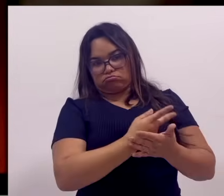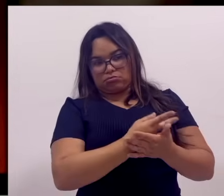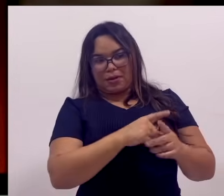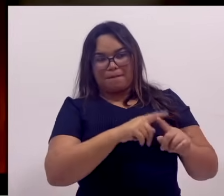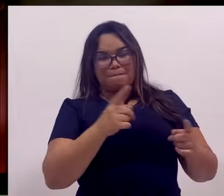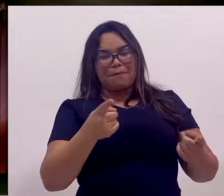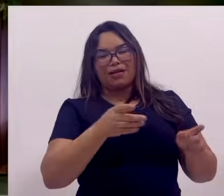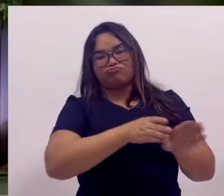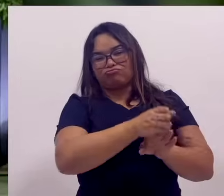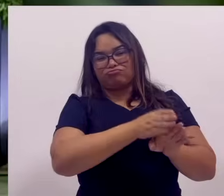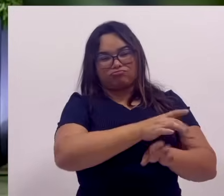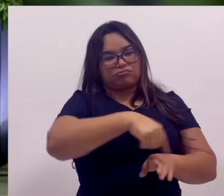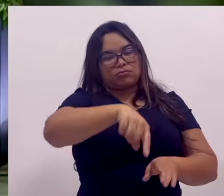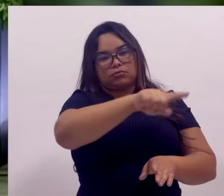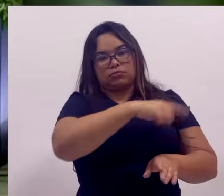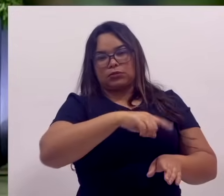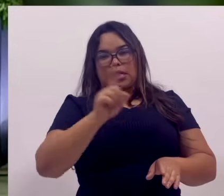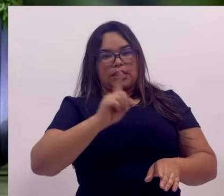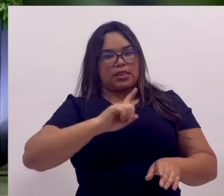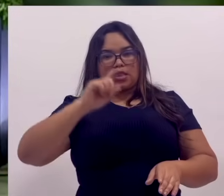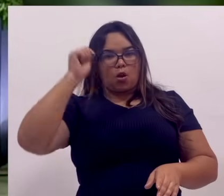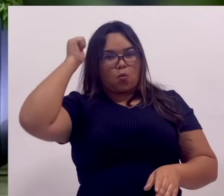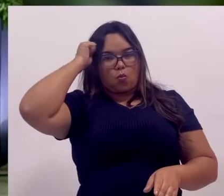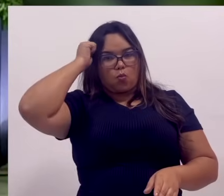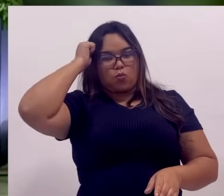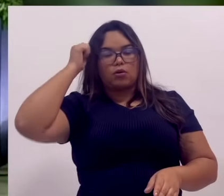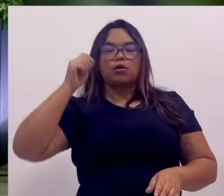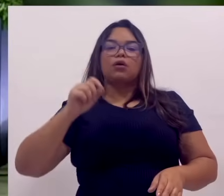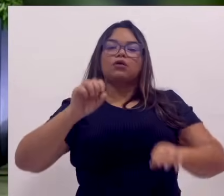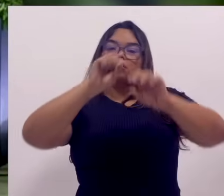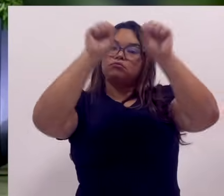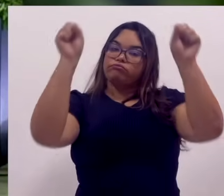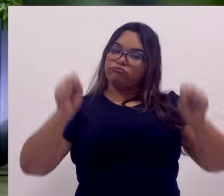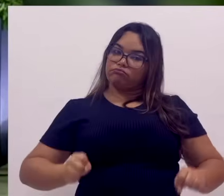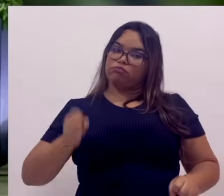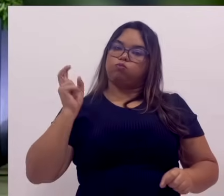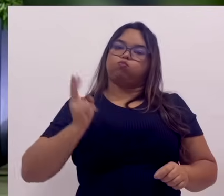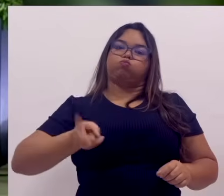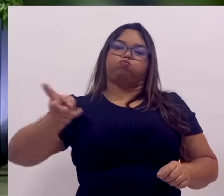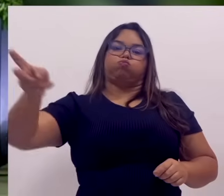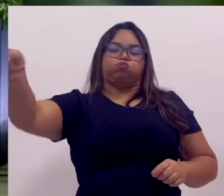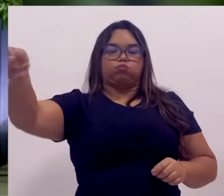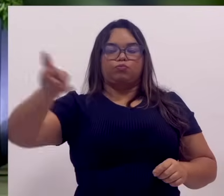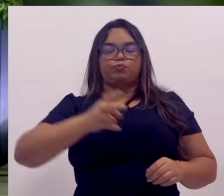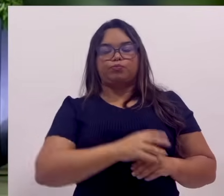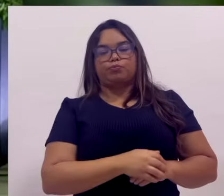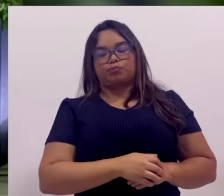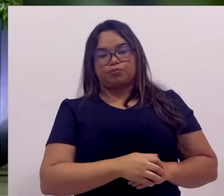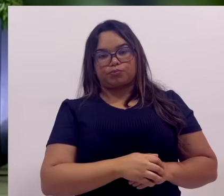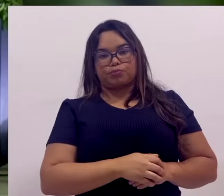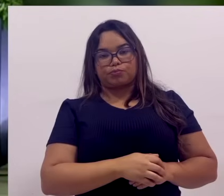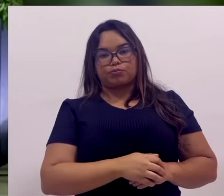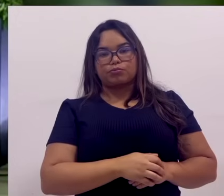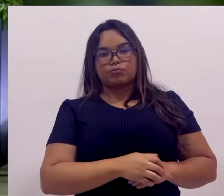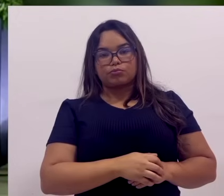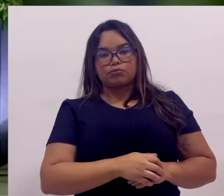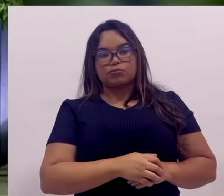suas obras. Mas não se arrependeram. Assim que esse sistema não mudará. Vai